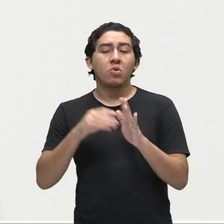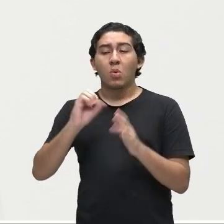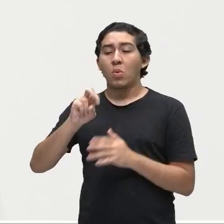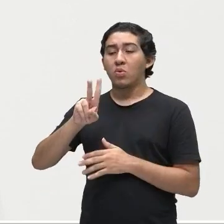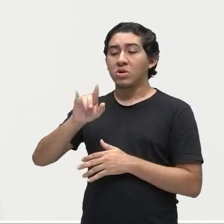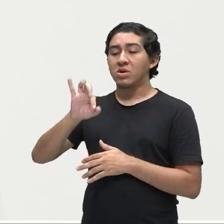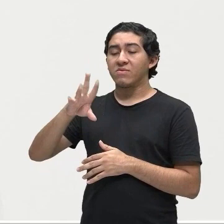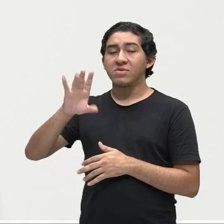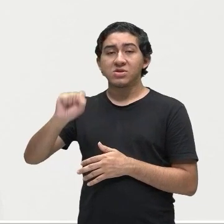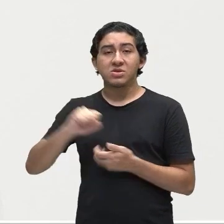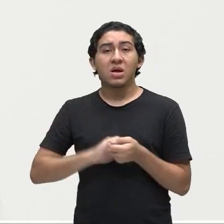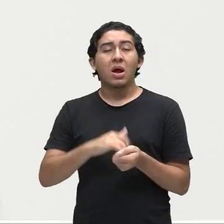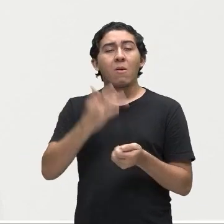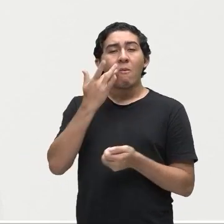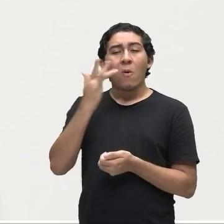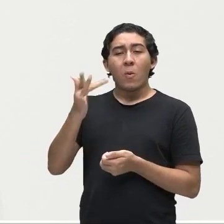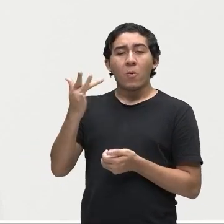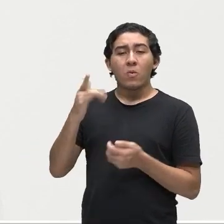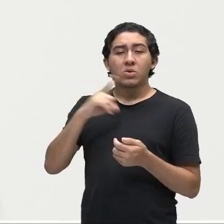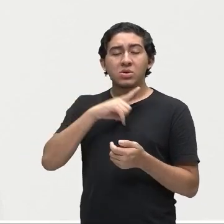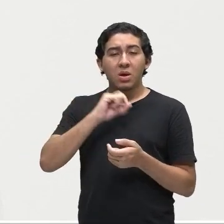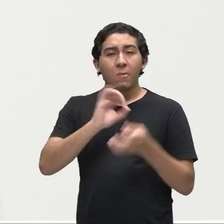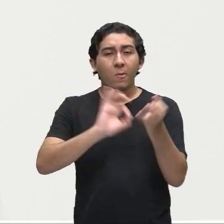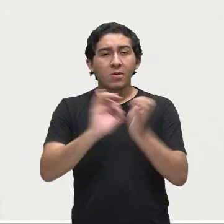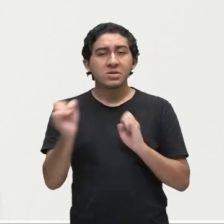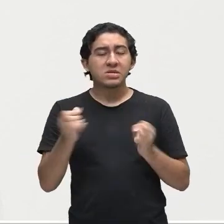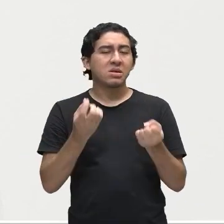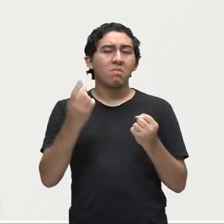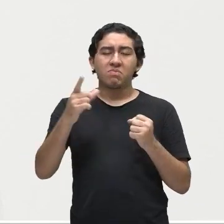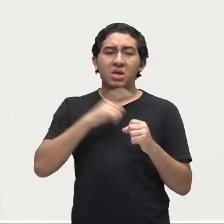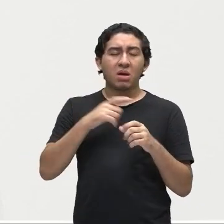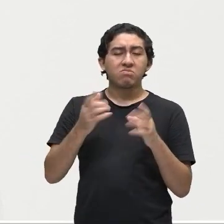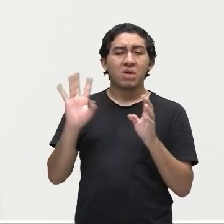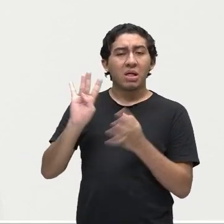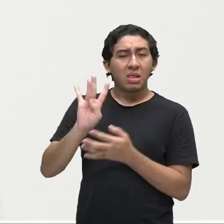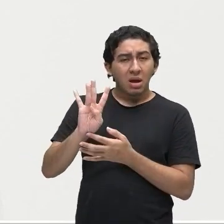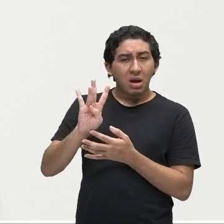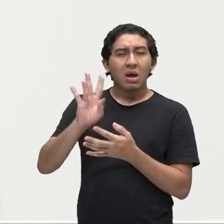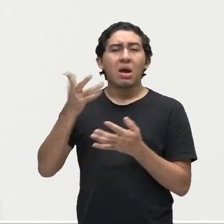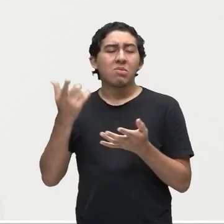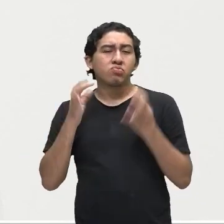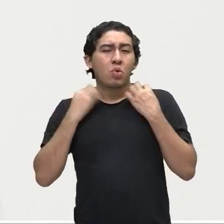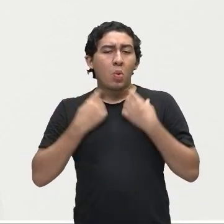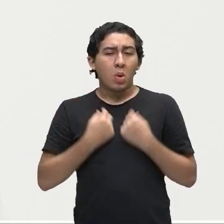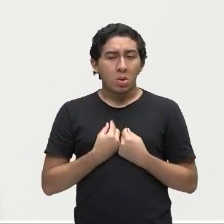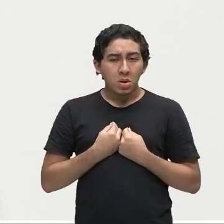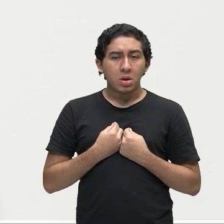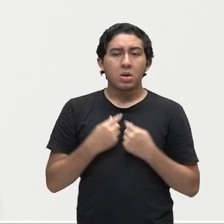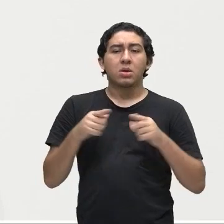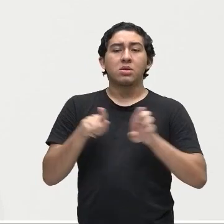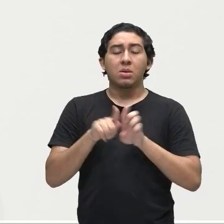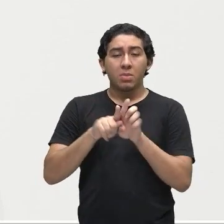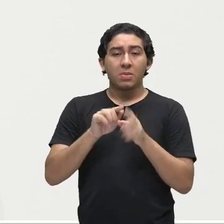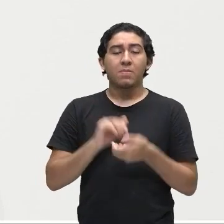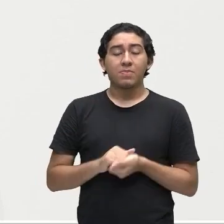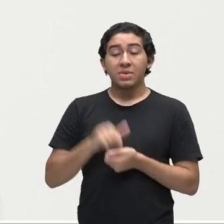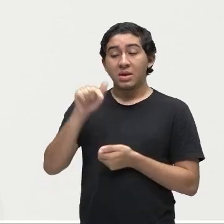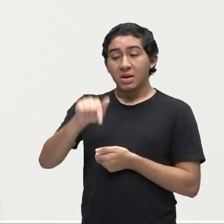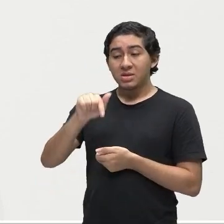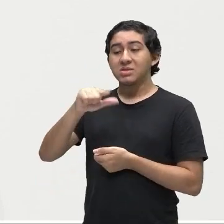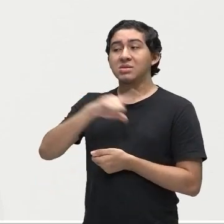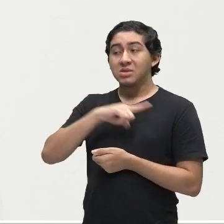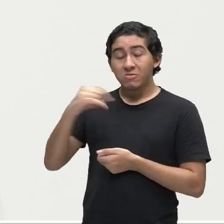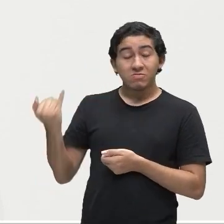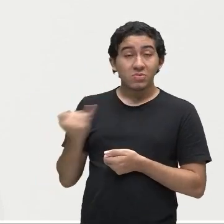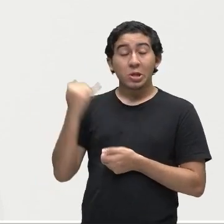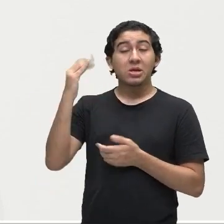com ouro, que faz joias, que fazem anéis, alianças, colares. Esses ourives tinham um grande